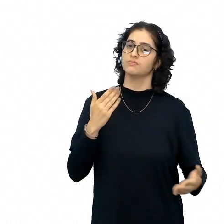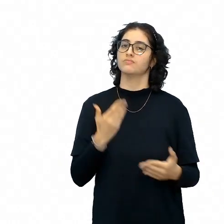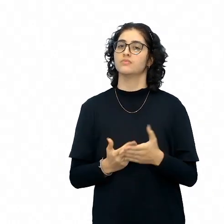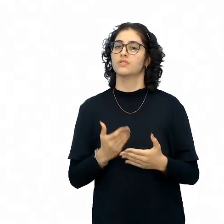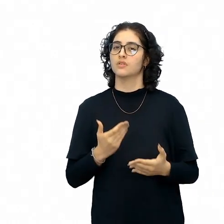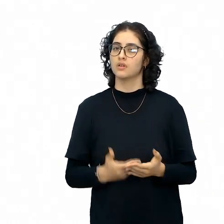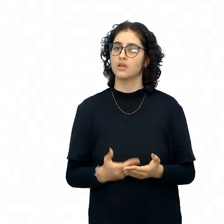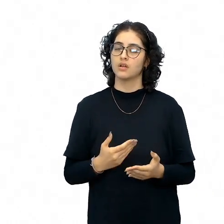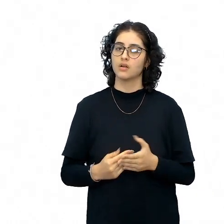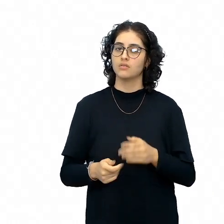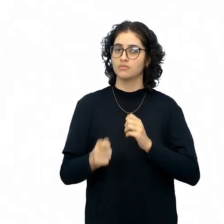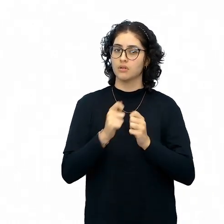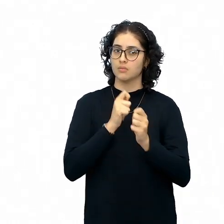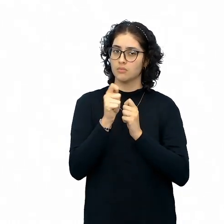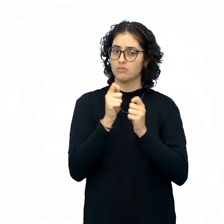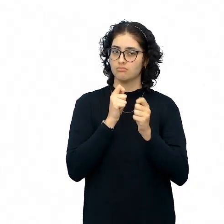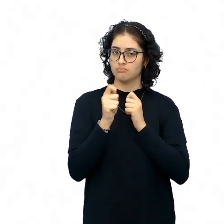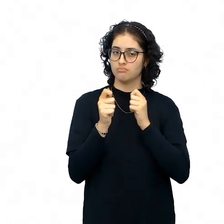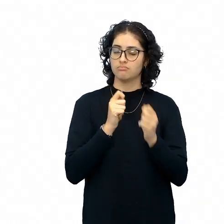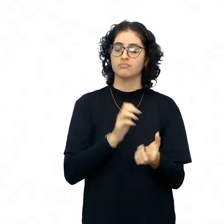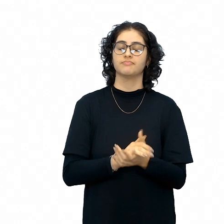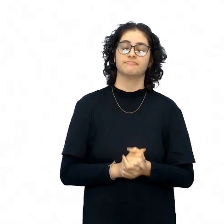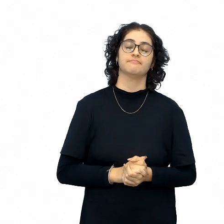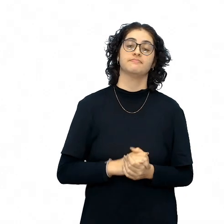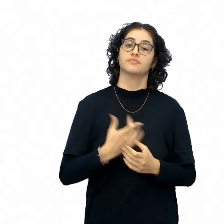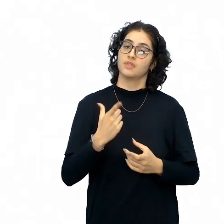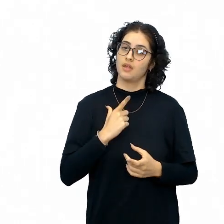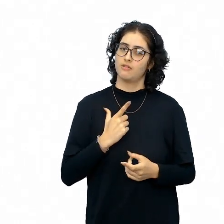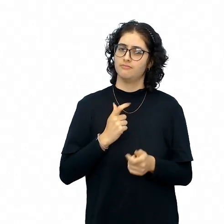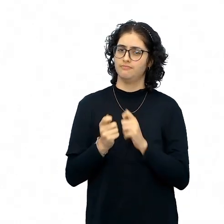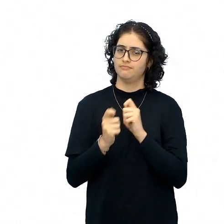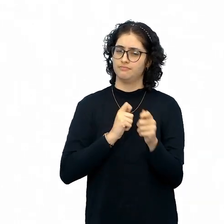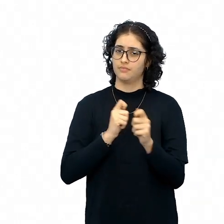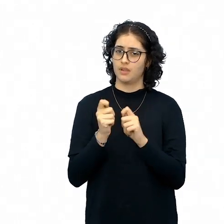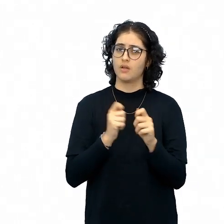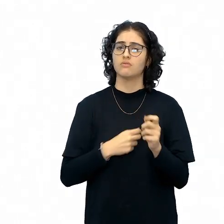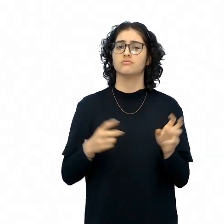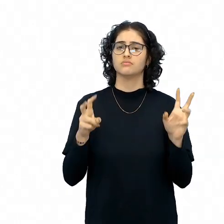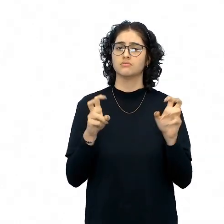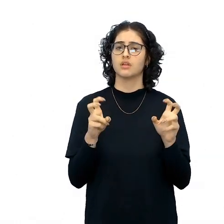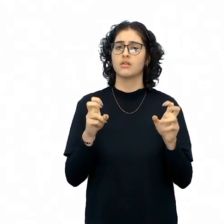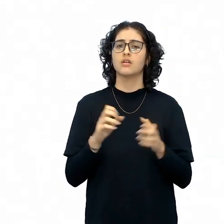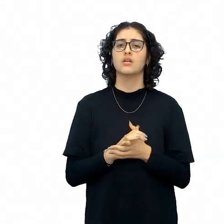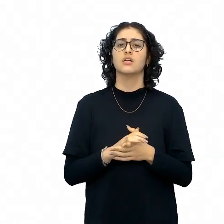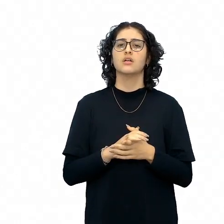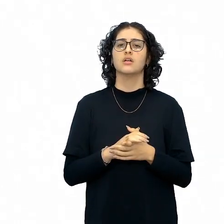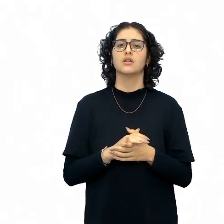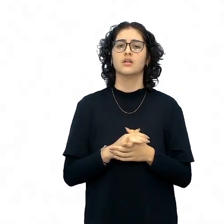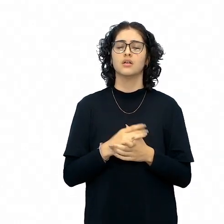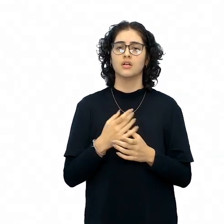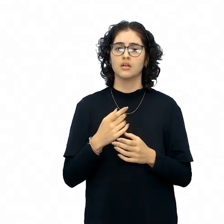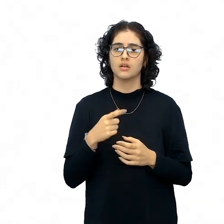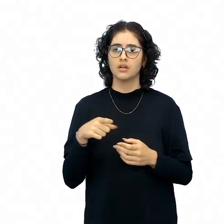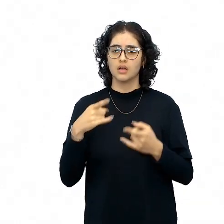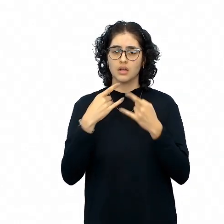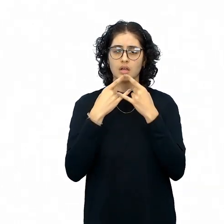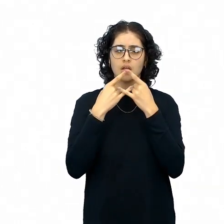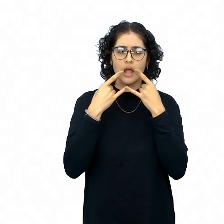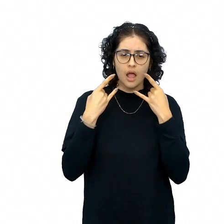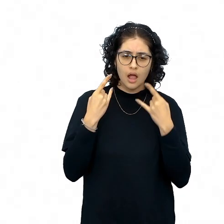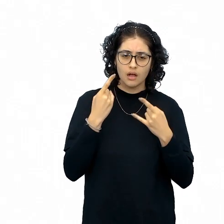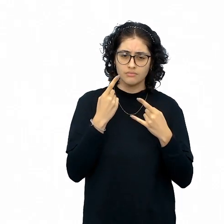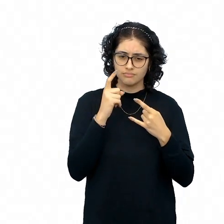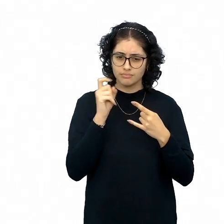uma reportagem? Então, aqui nós temos uma reportagem cujo título é Descarte incorreto de máscaras pode